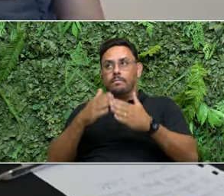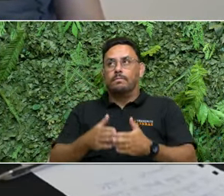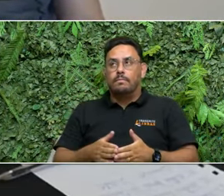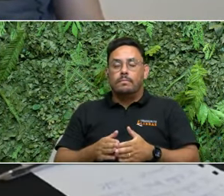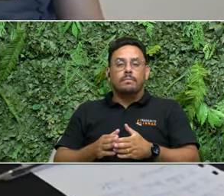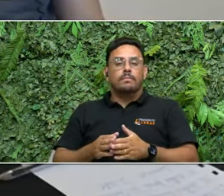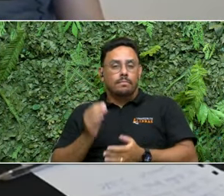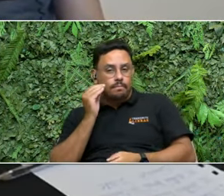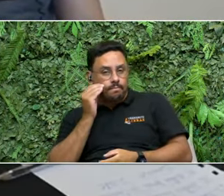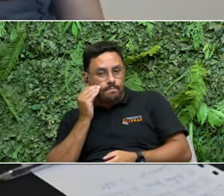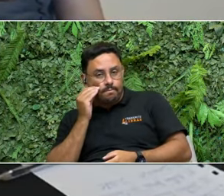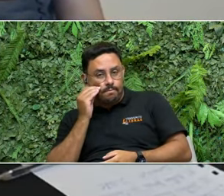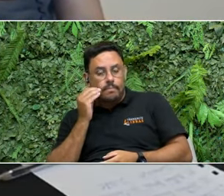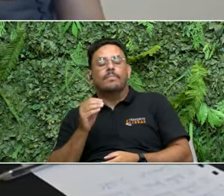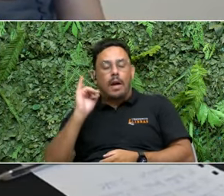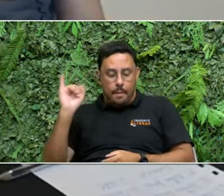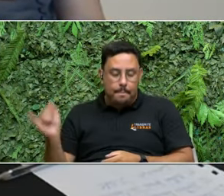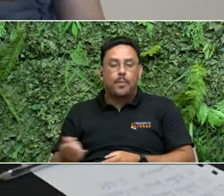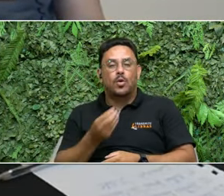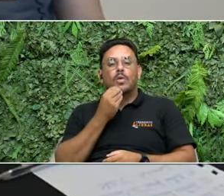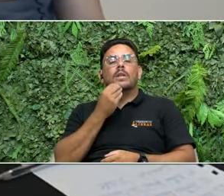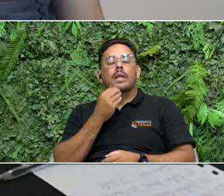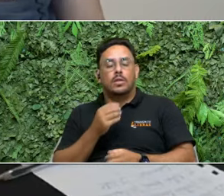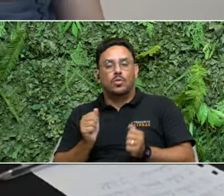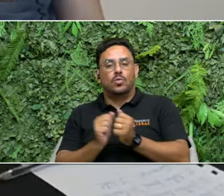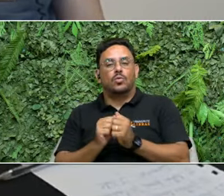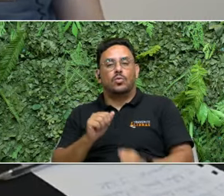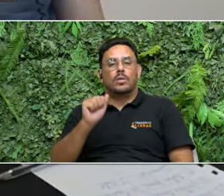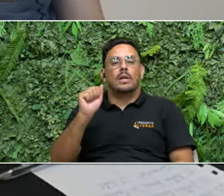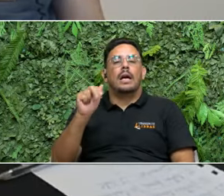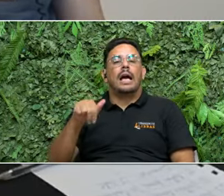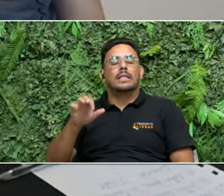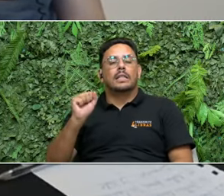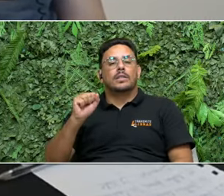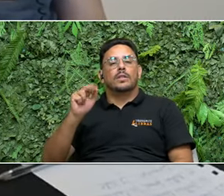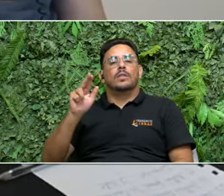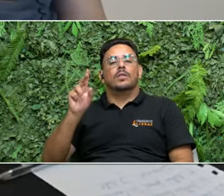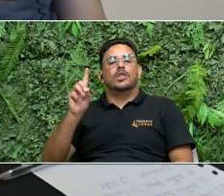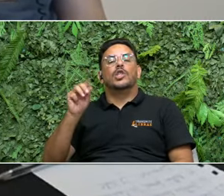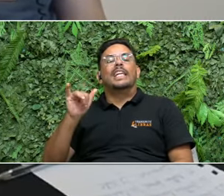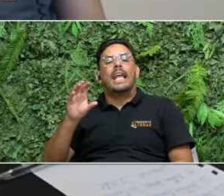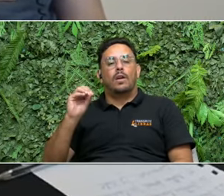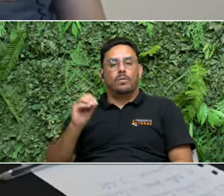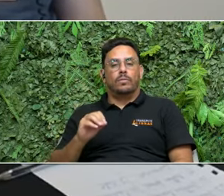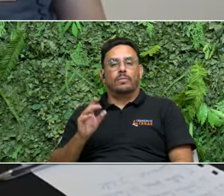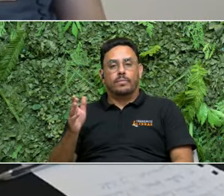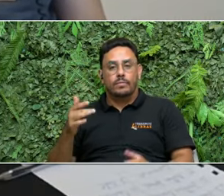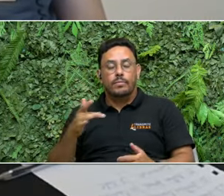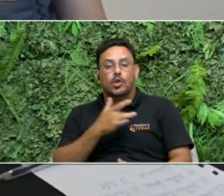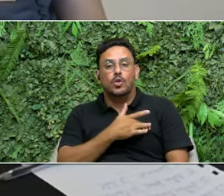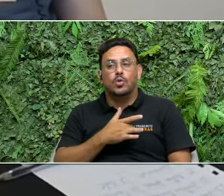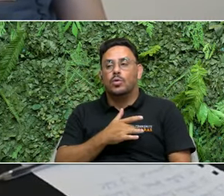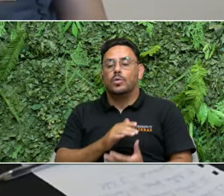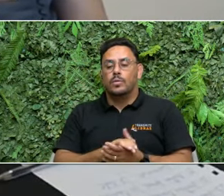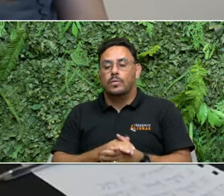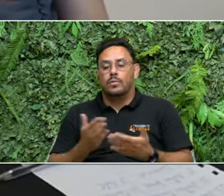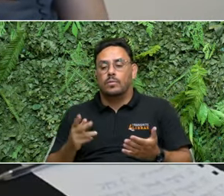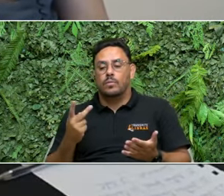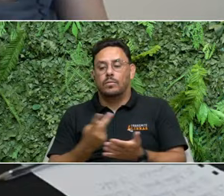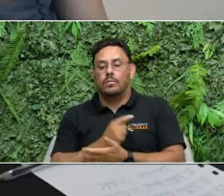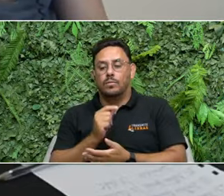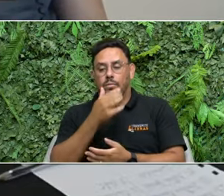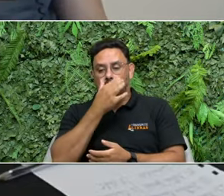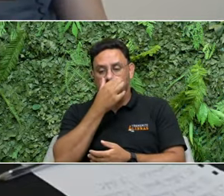hora que pintar terá as oportunidades com o argentino com o Juan din Neno né e o